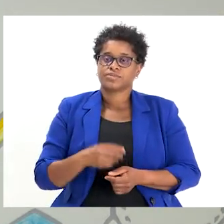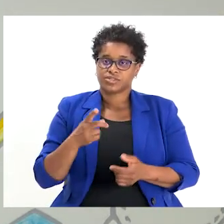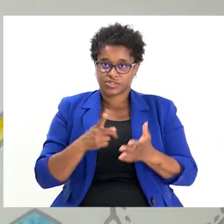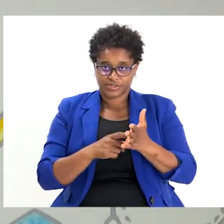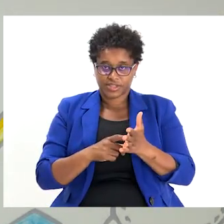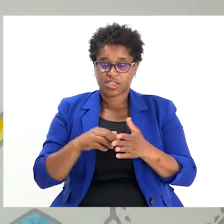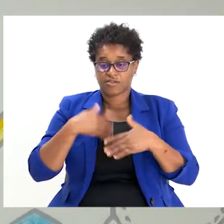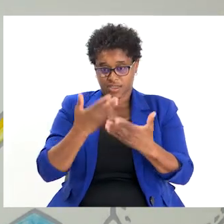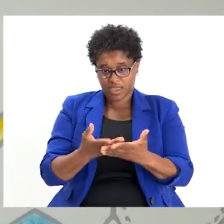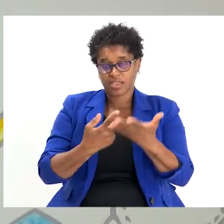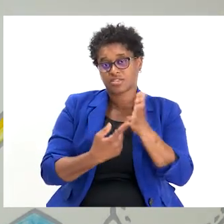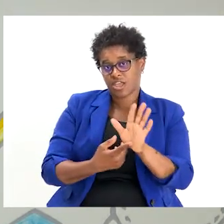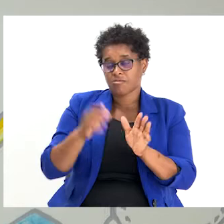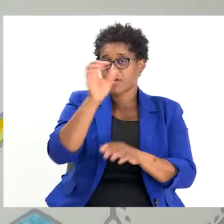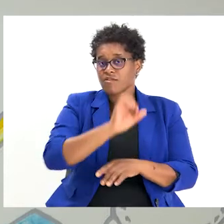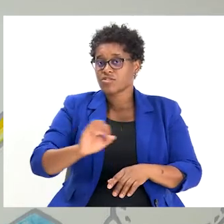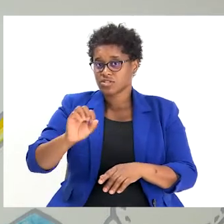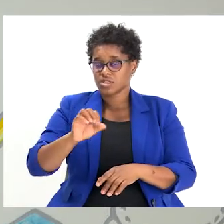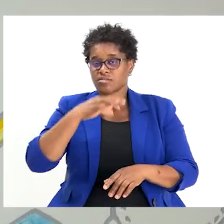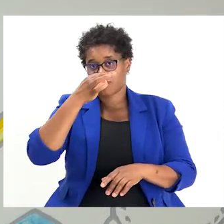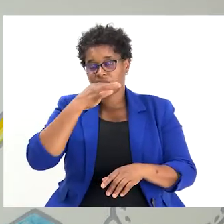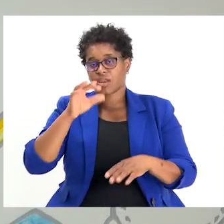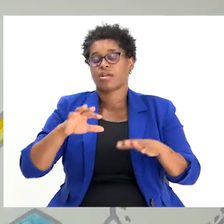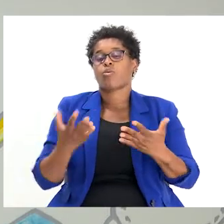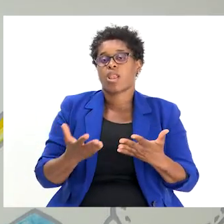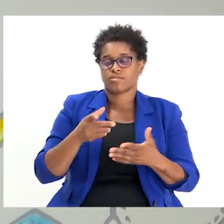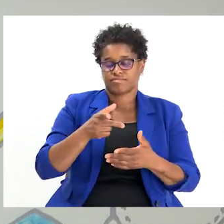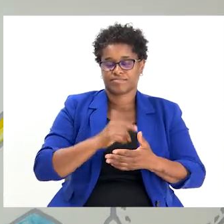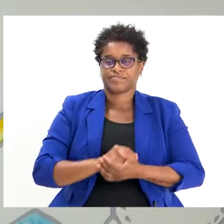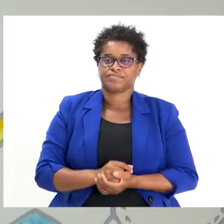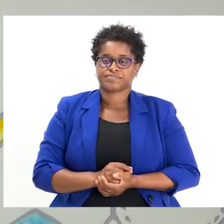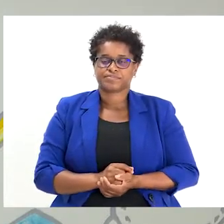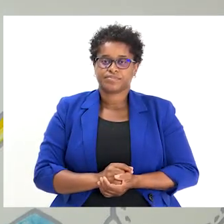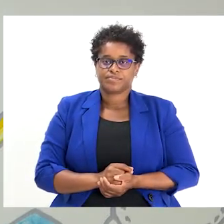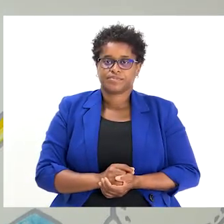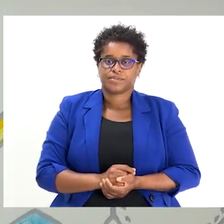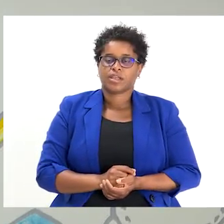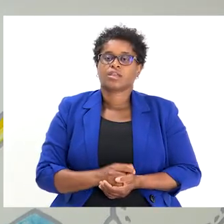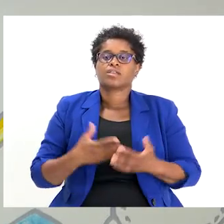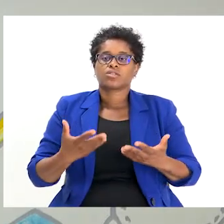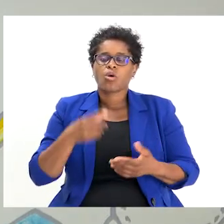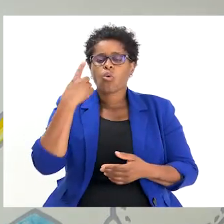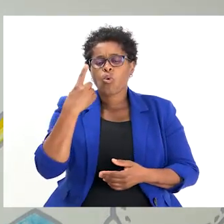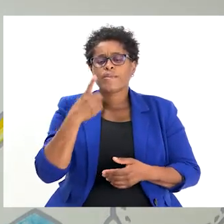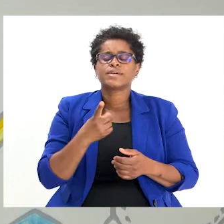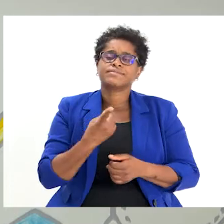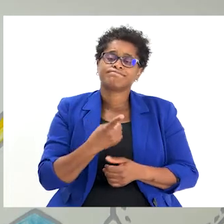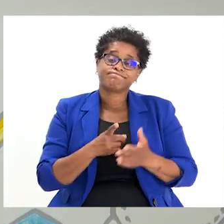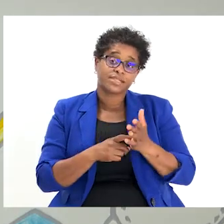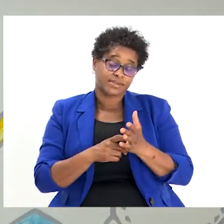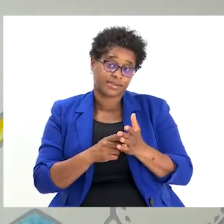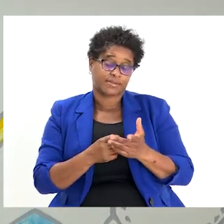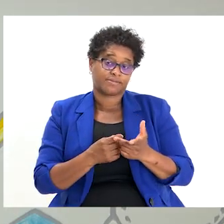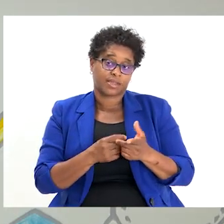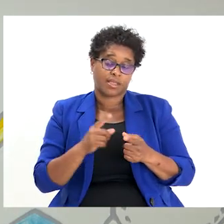dar exemplo para vocês se enquadrarem em que tipo de necessidade. Portanto, uma necessidade é